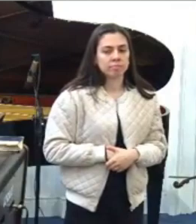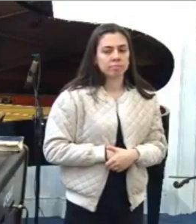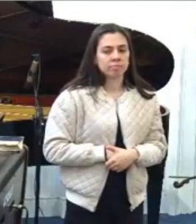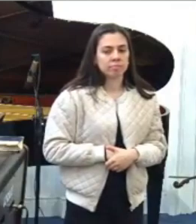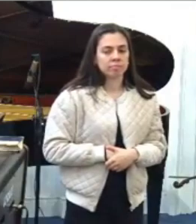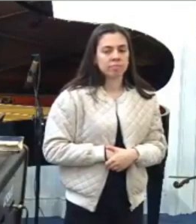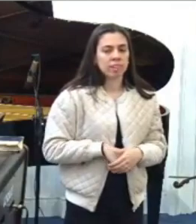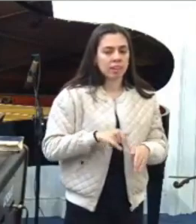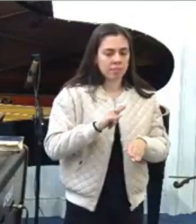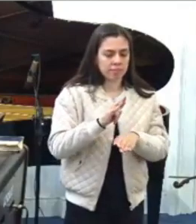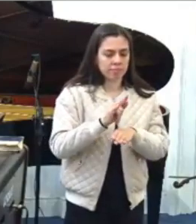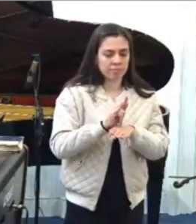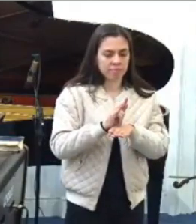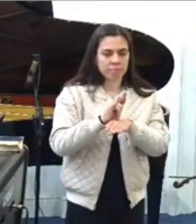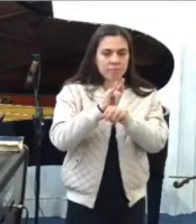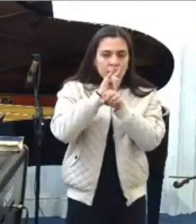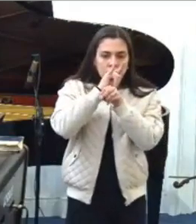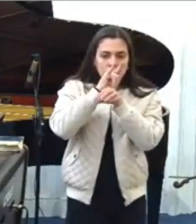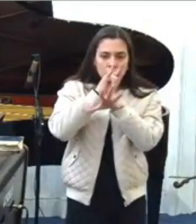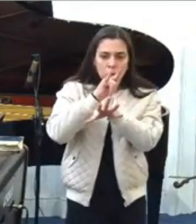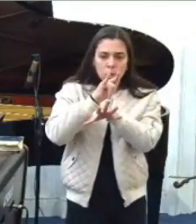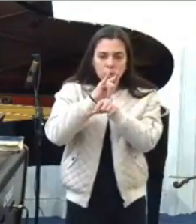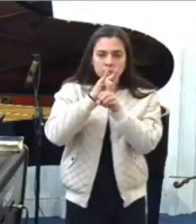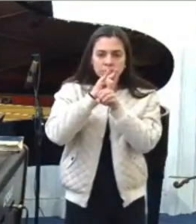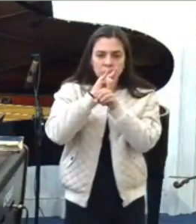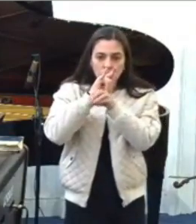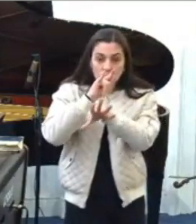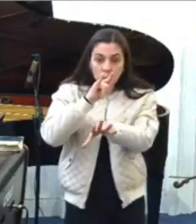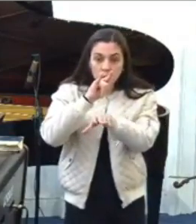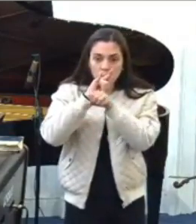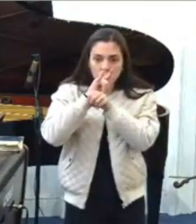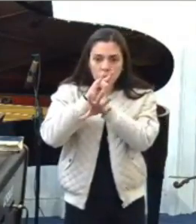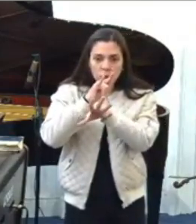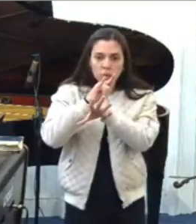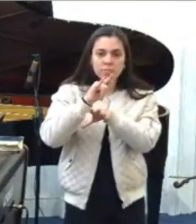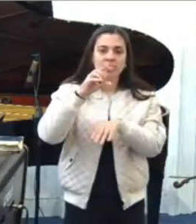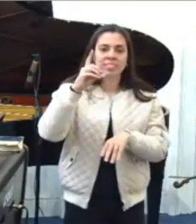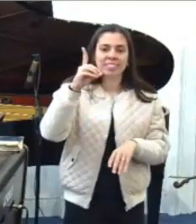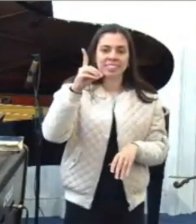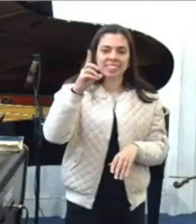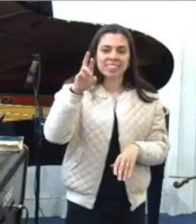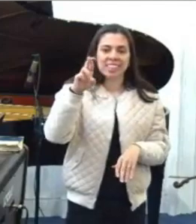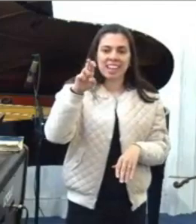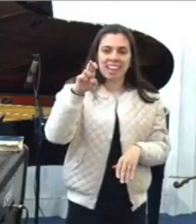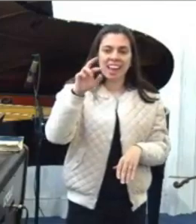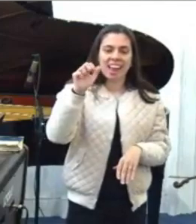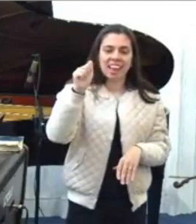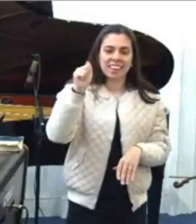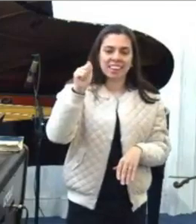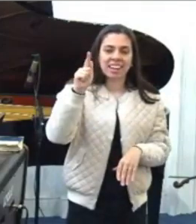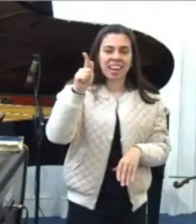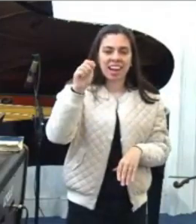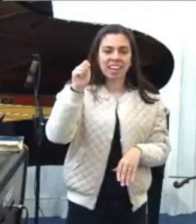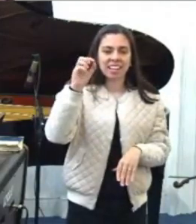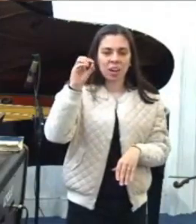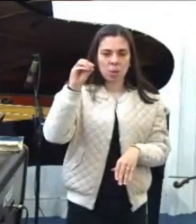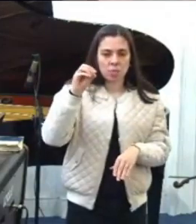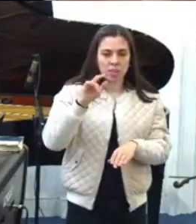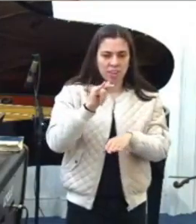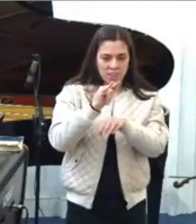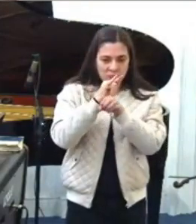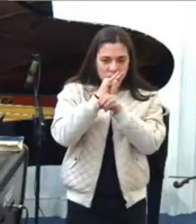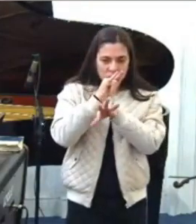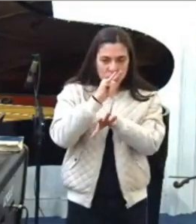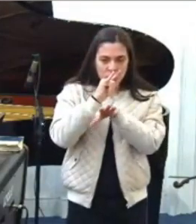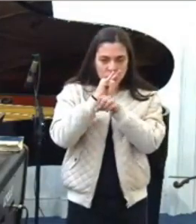vezes eles não podem dizer que são cristãos, que precisam atuar muitas vezes ali num cenário de